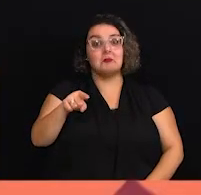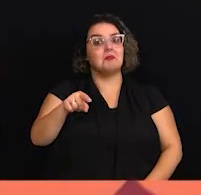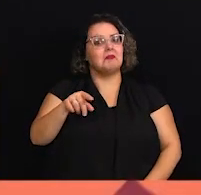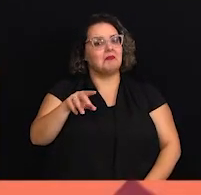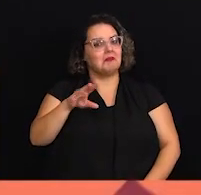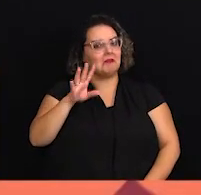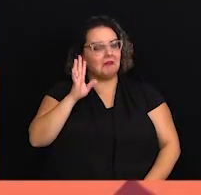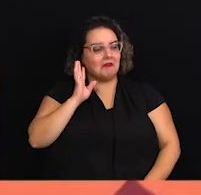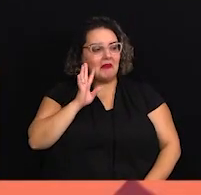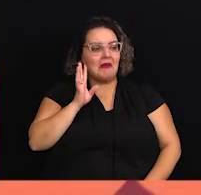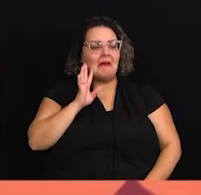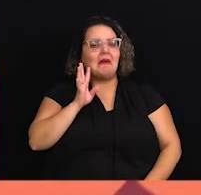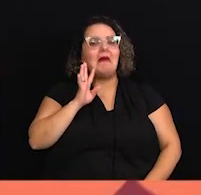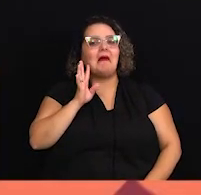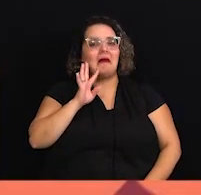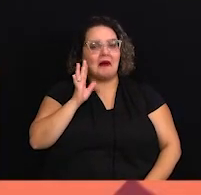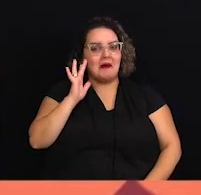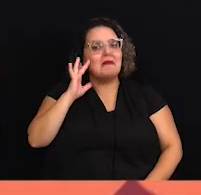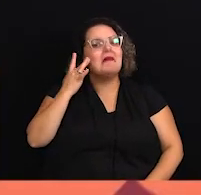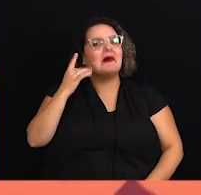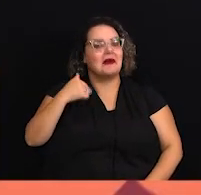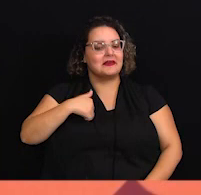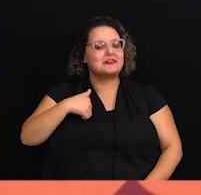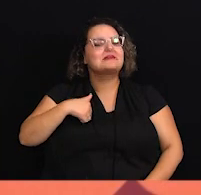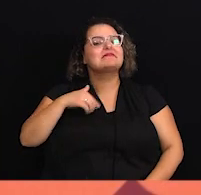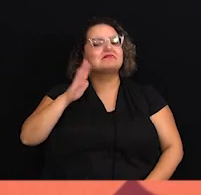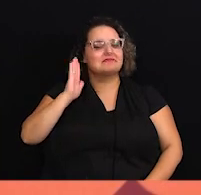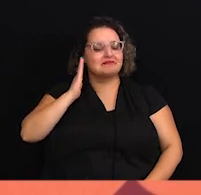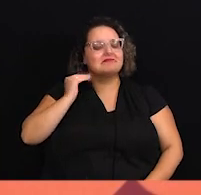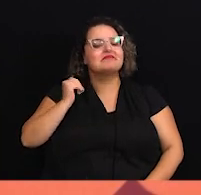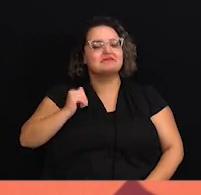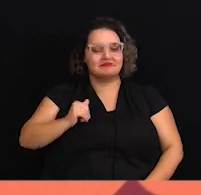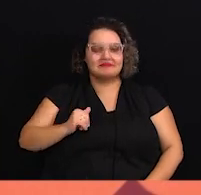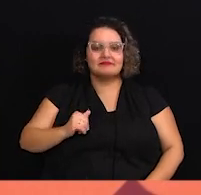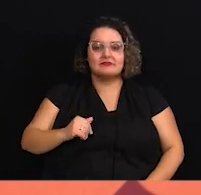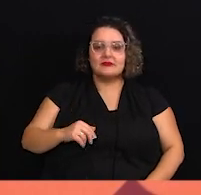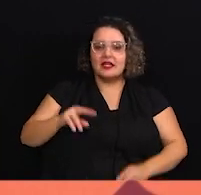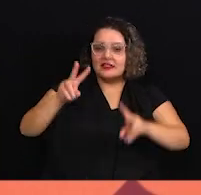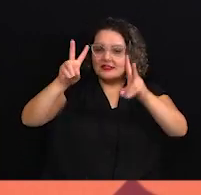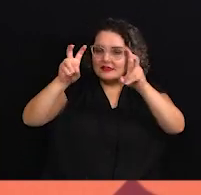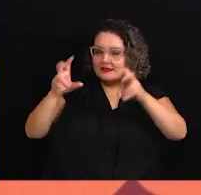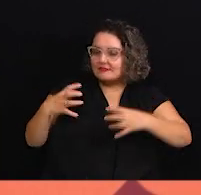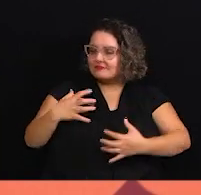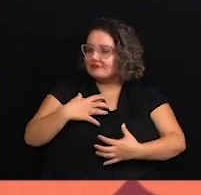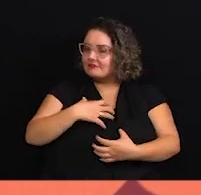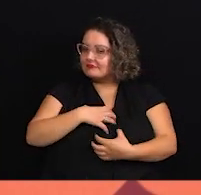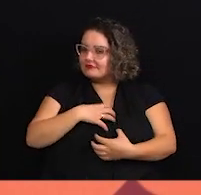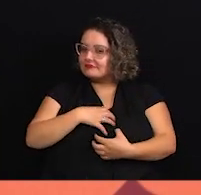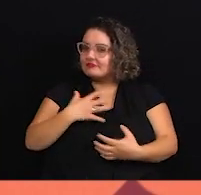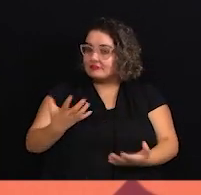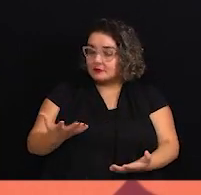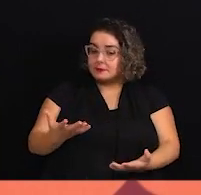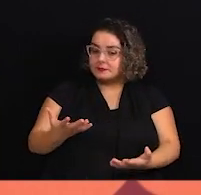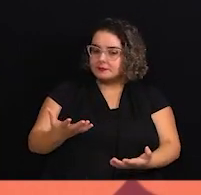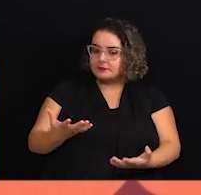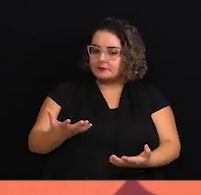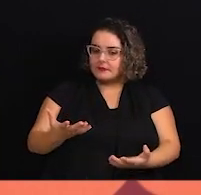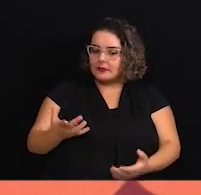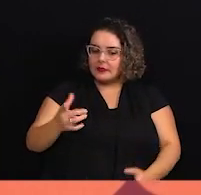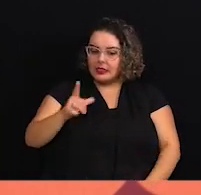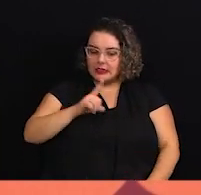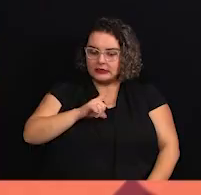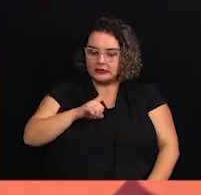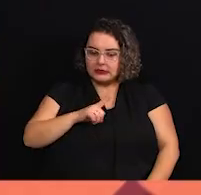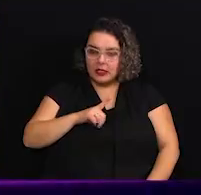eu achei interessante, viu? Né? Trabalhar com essa temática dos sentimentos, né?